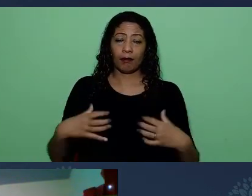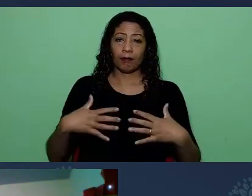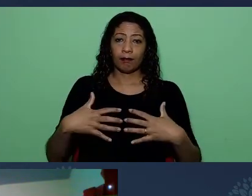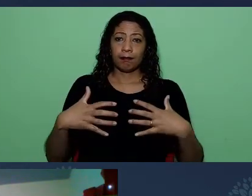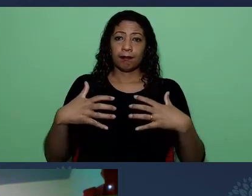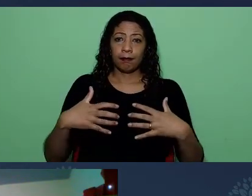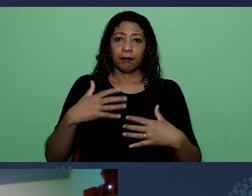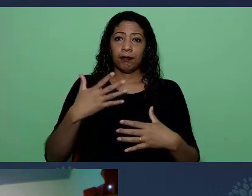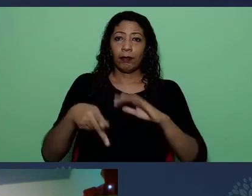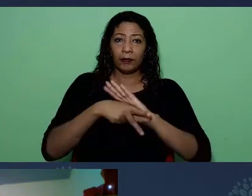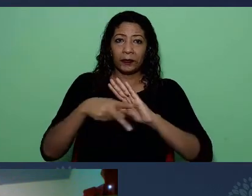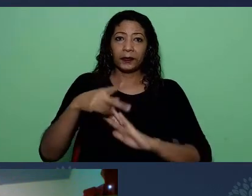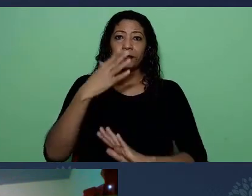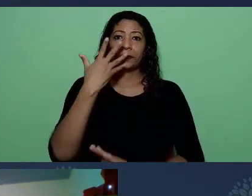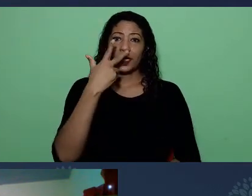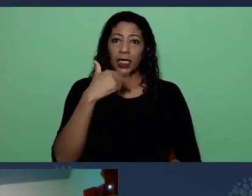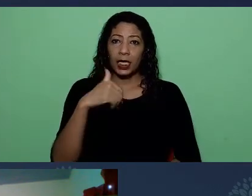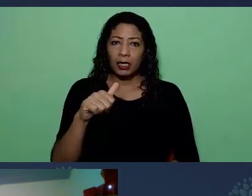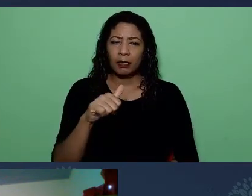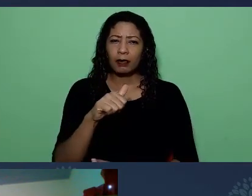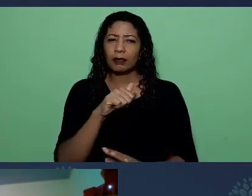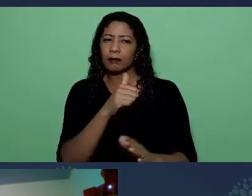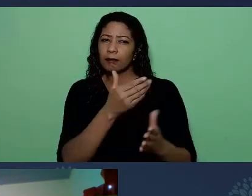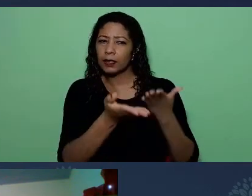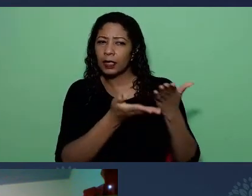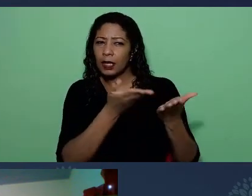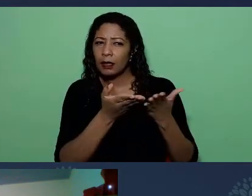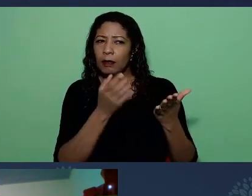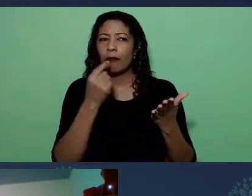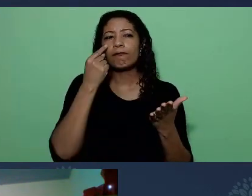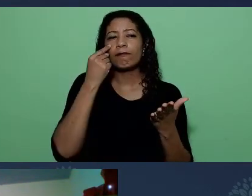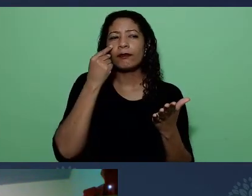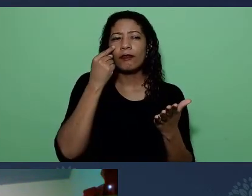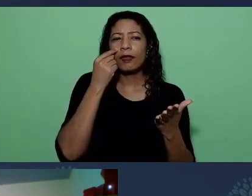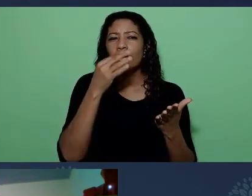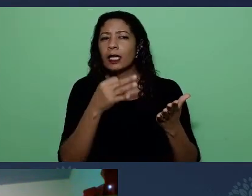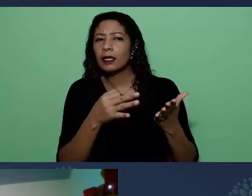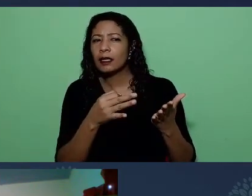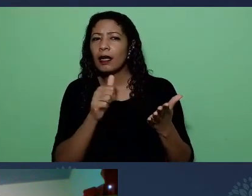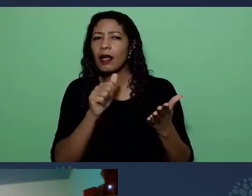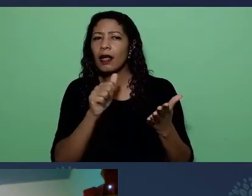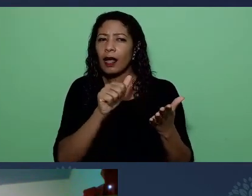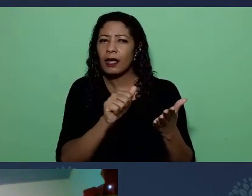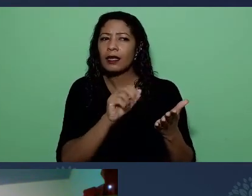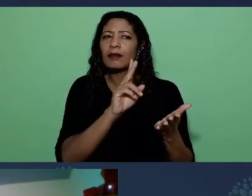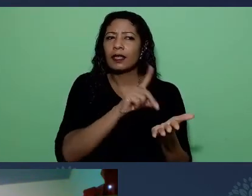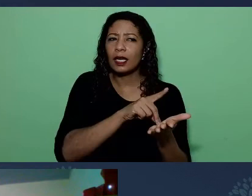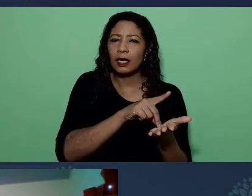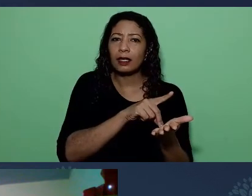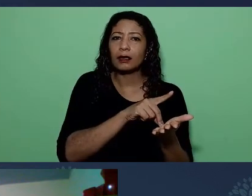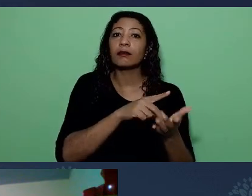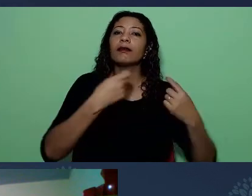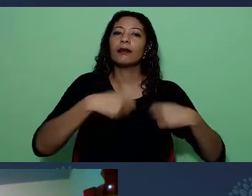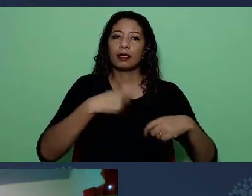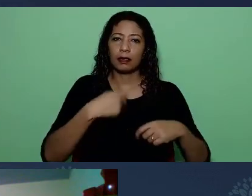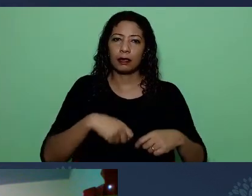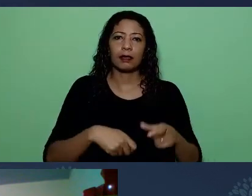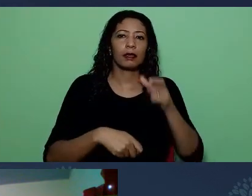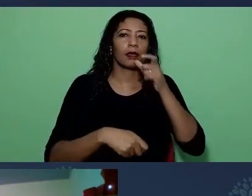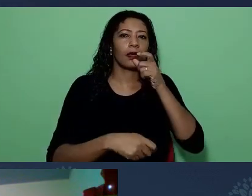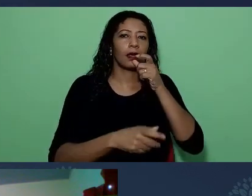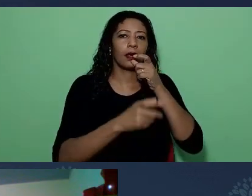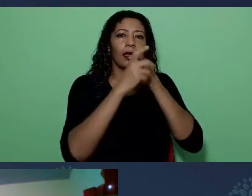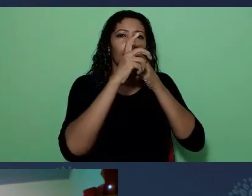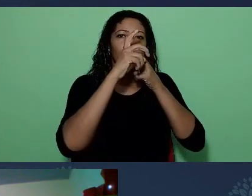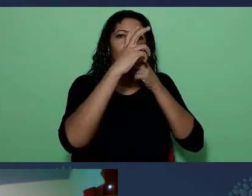um tratamento de prova durante alguns poucos meses, espaçador nessa criança. Aí